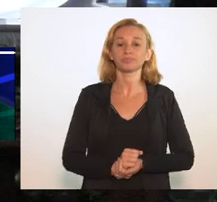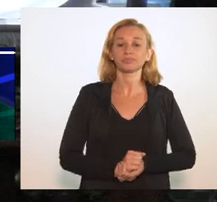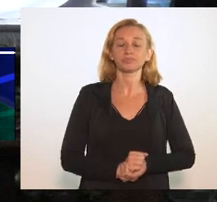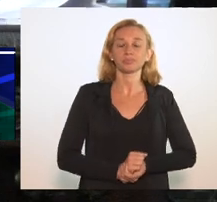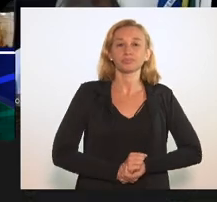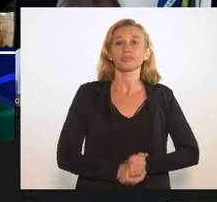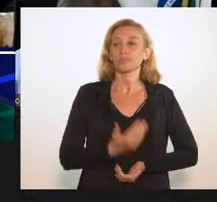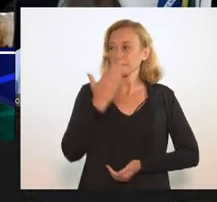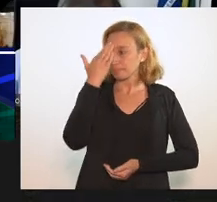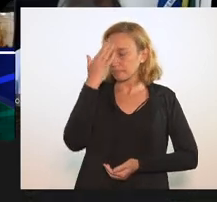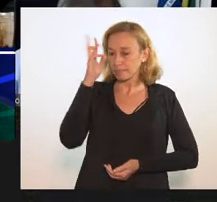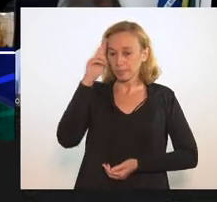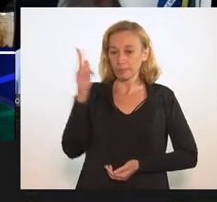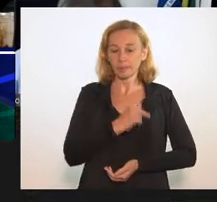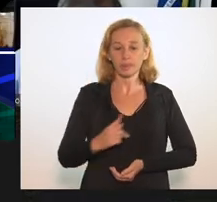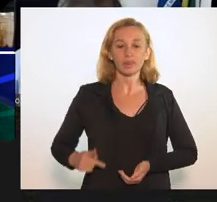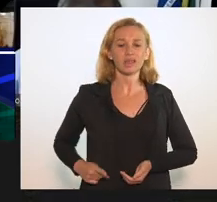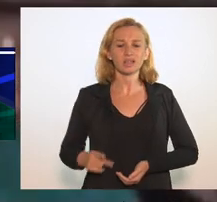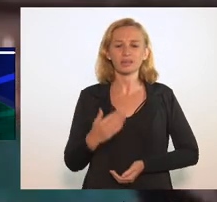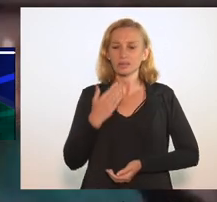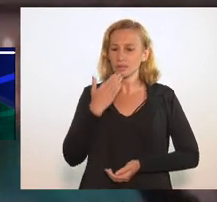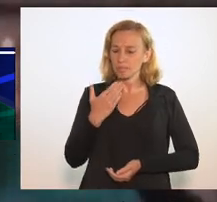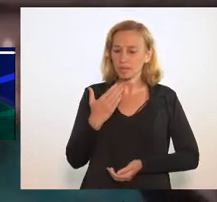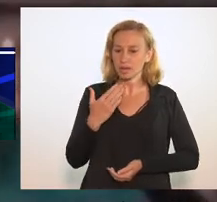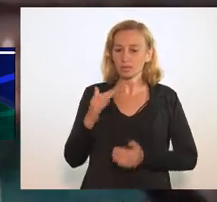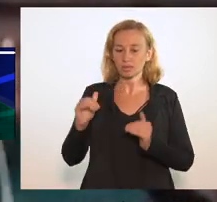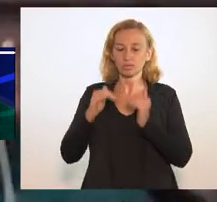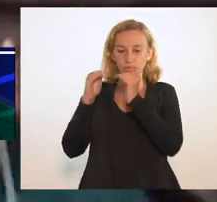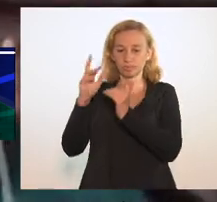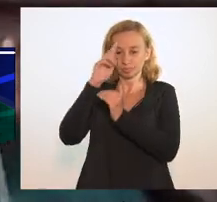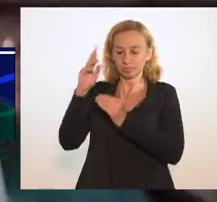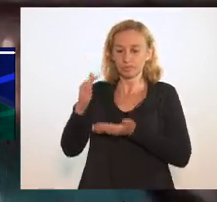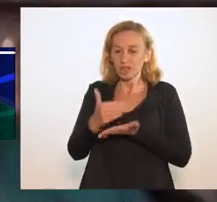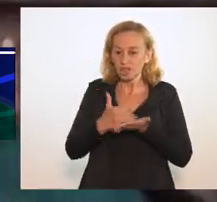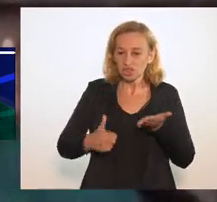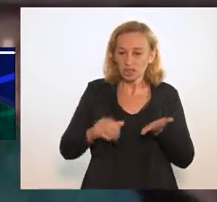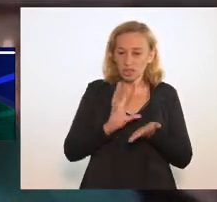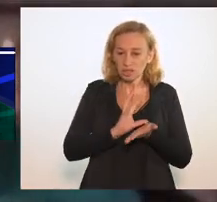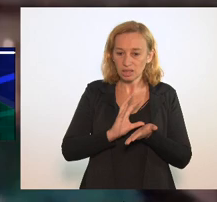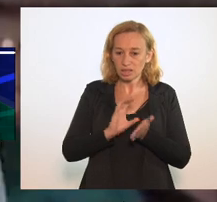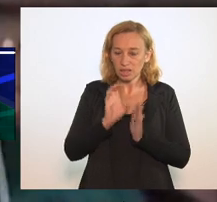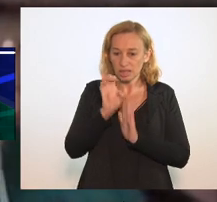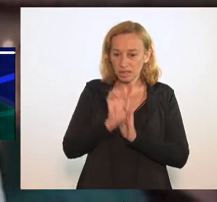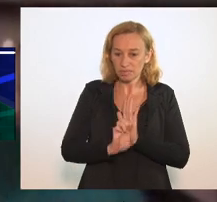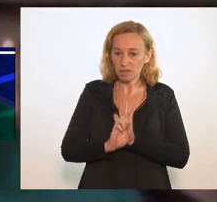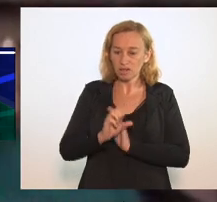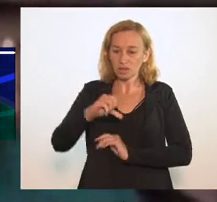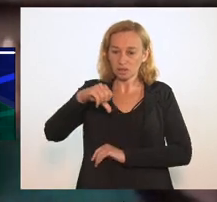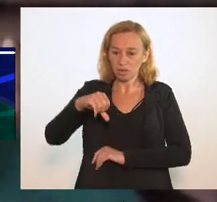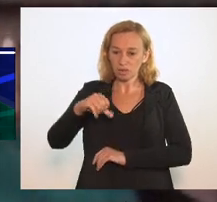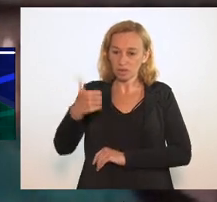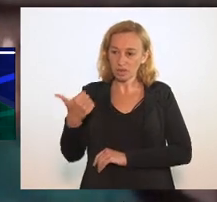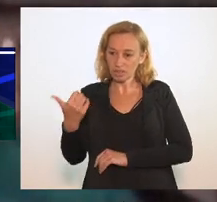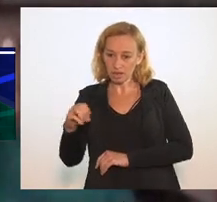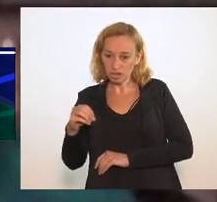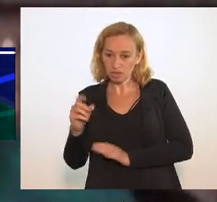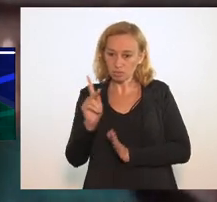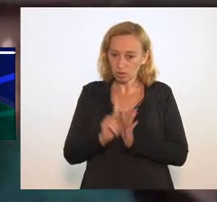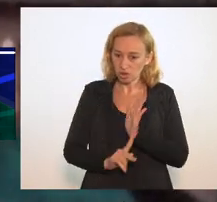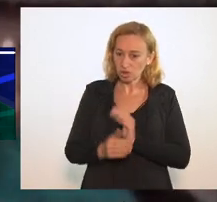Francisco. Obrigada, presidente. Eu solicito a Vossa Excelência a retirada das emendas 9 e 10 do projeto, por